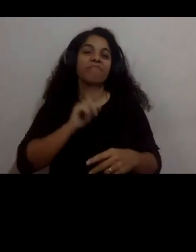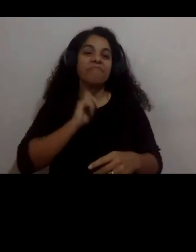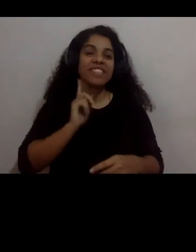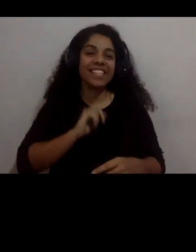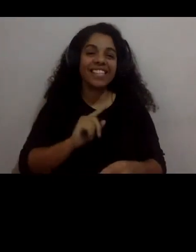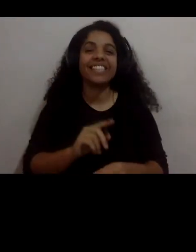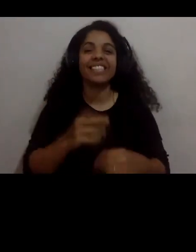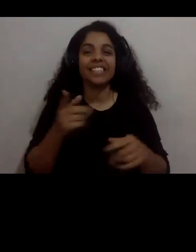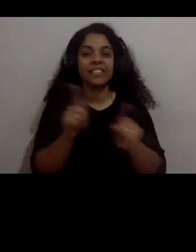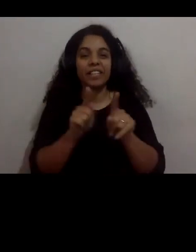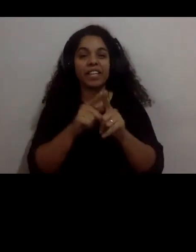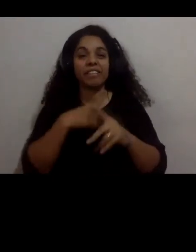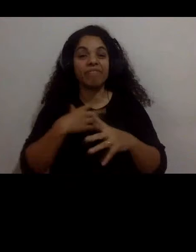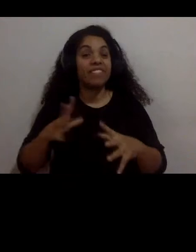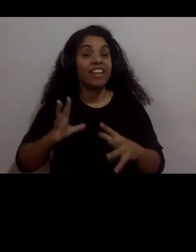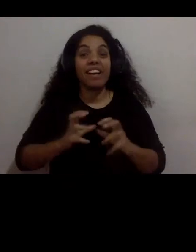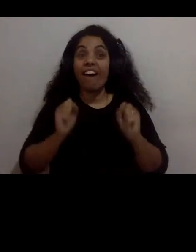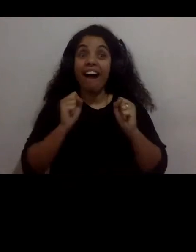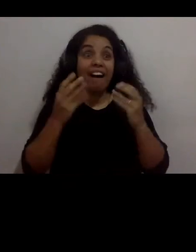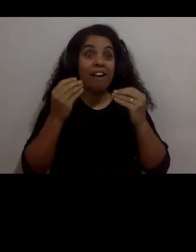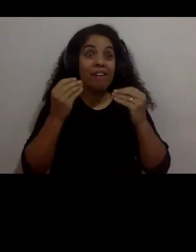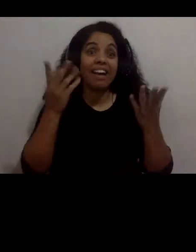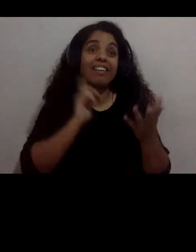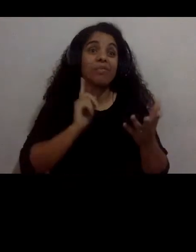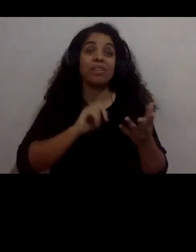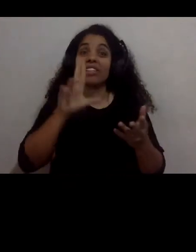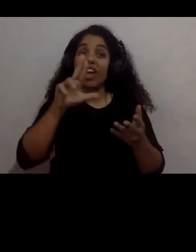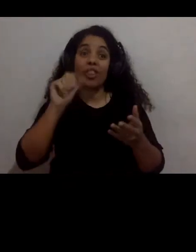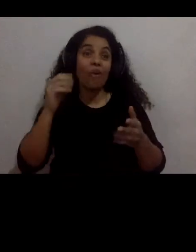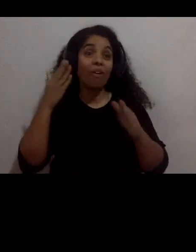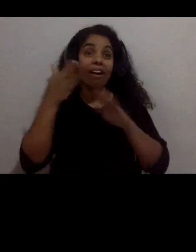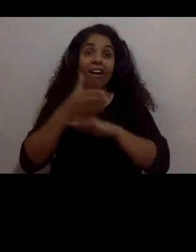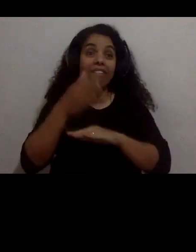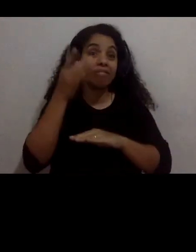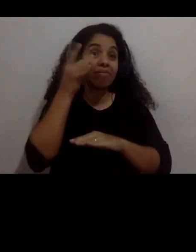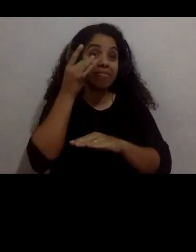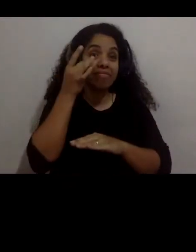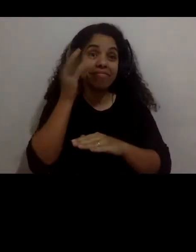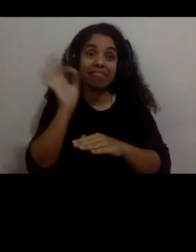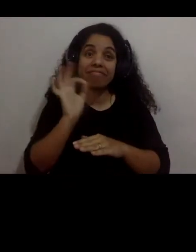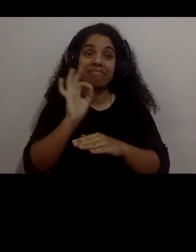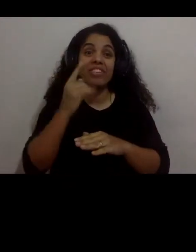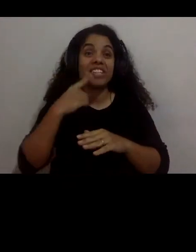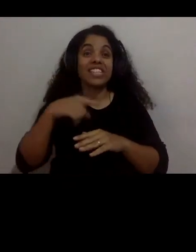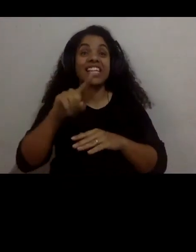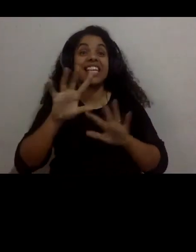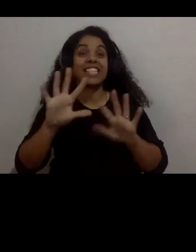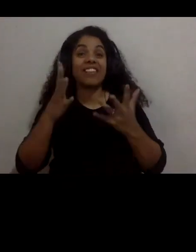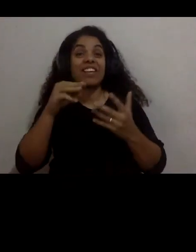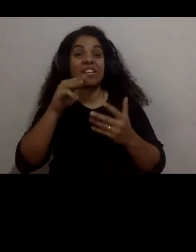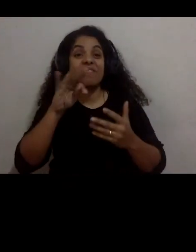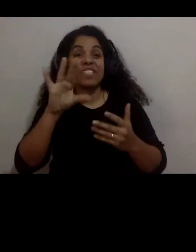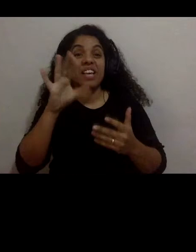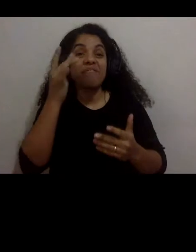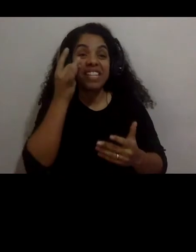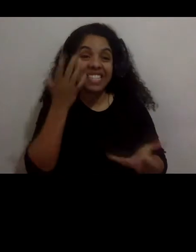né? Que amo tanto e nunca pude ir, nunca tive oportunidade de ir nesse evento presencialmente.